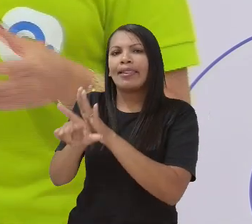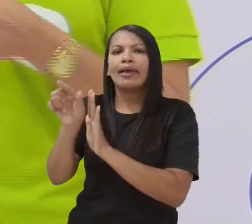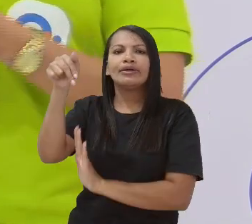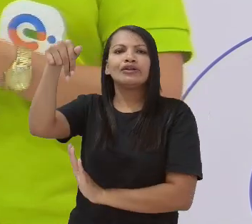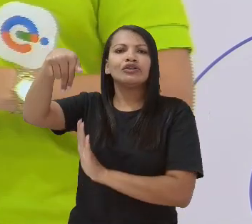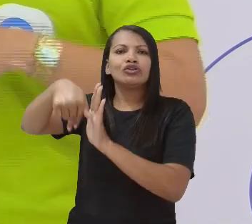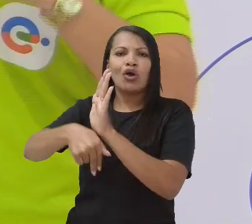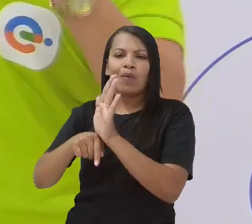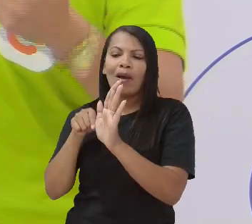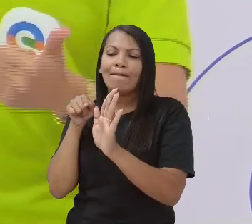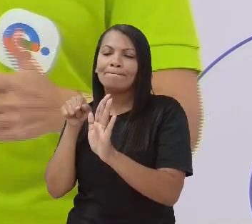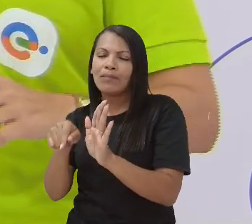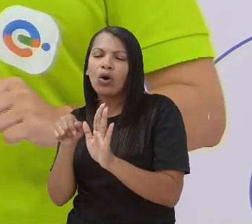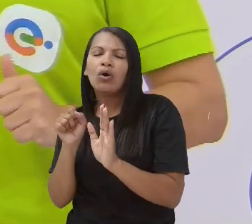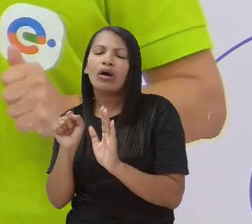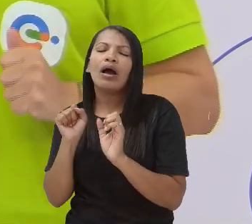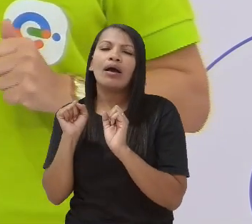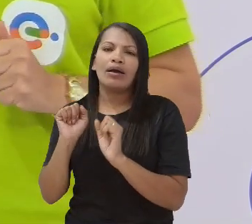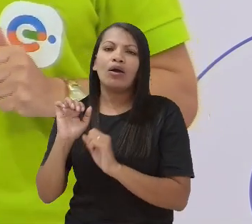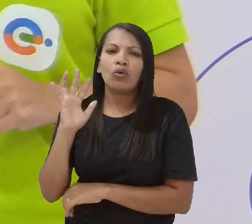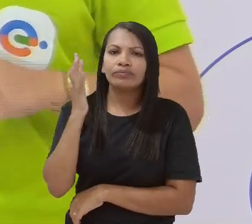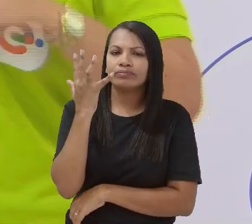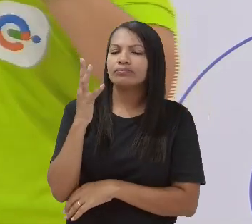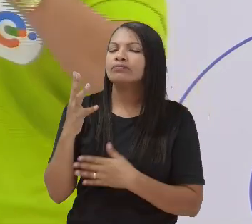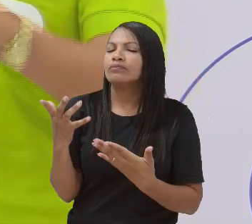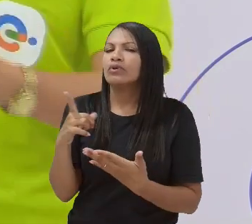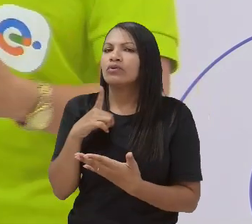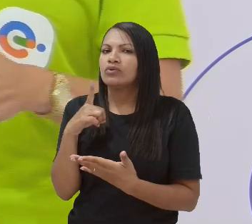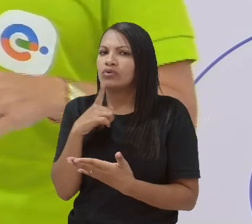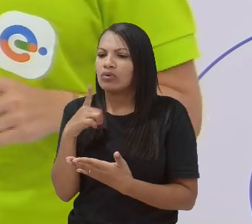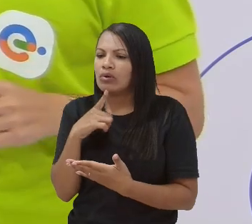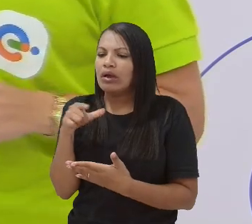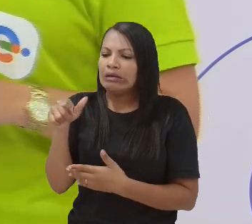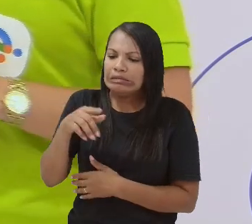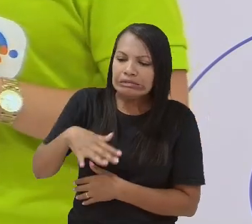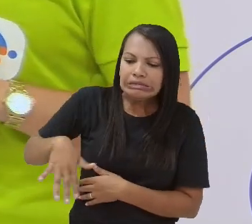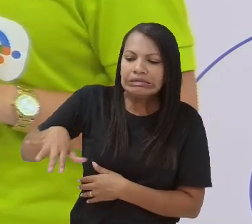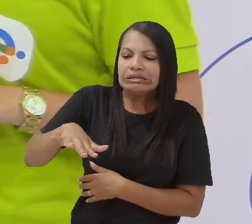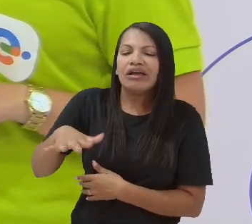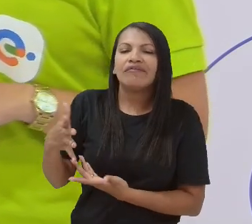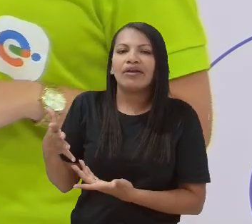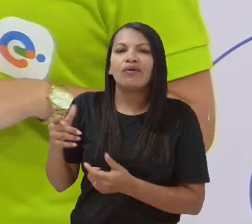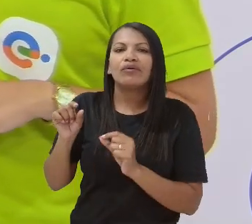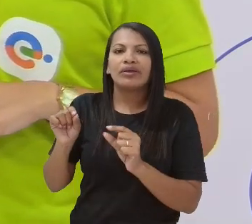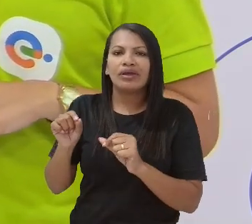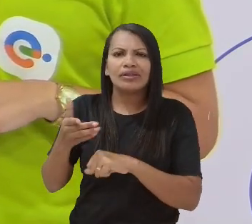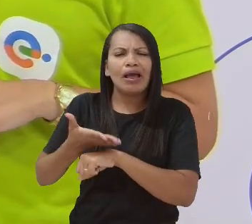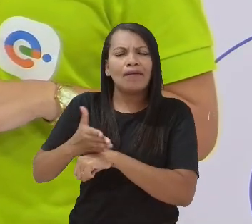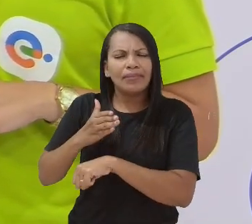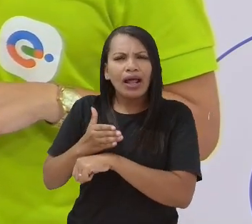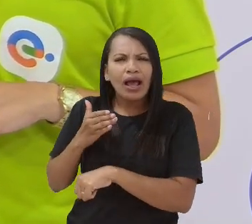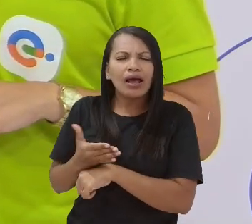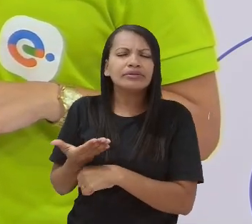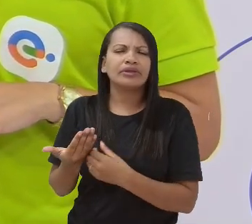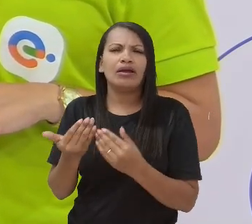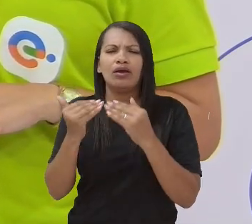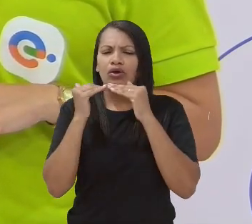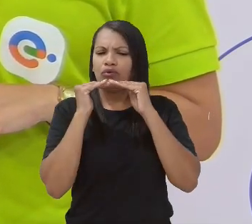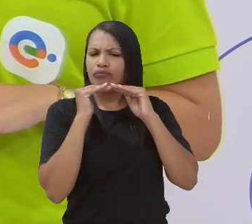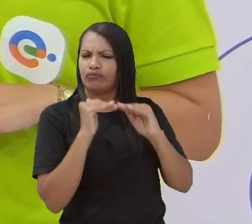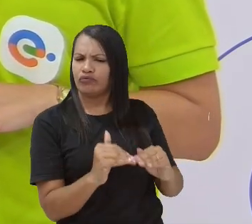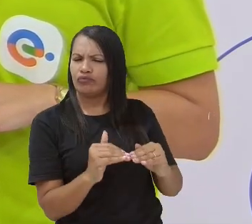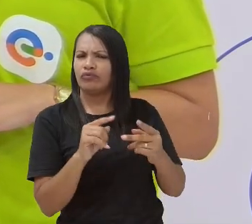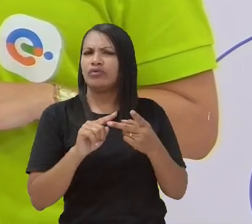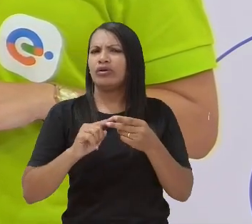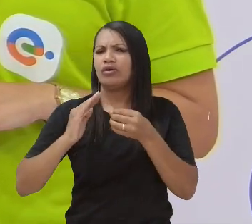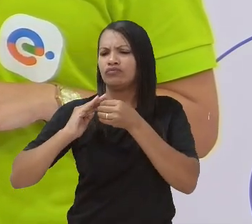age em caso de preconceito, de discriminação, de injúria. Sim. Se tem uma coisa que nós professores somos bons,